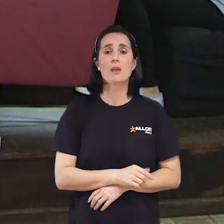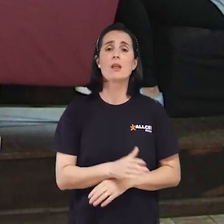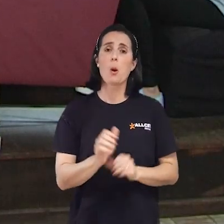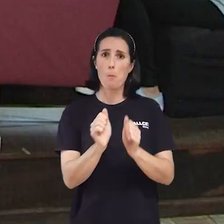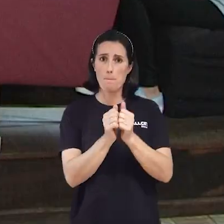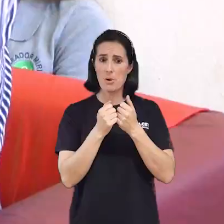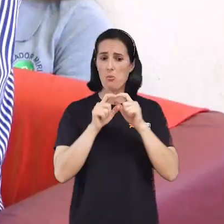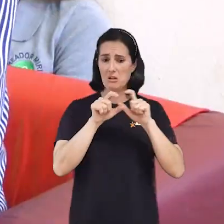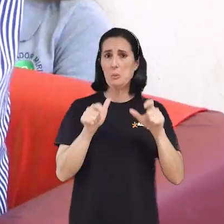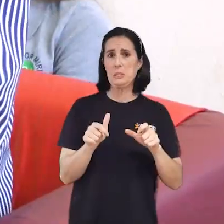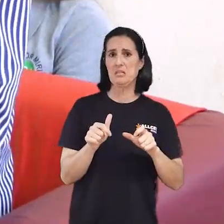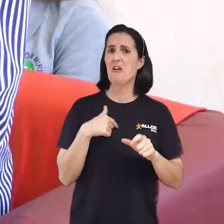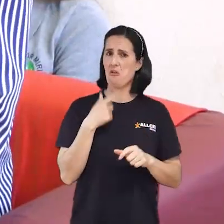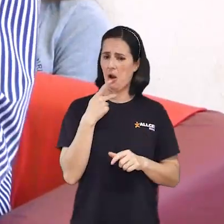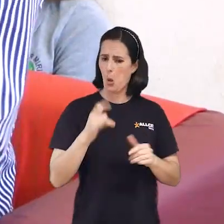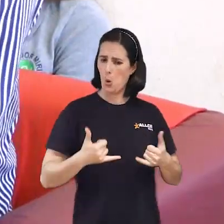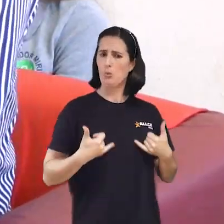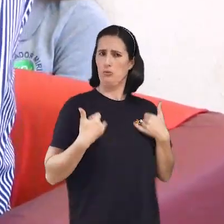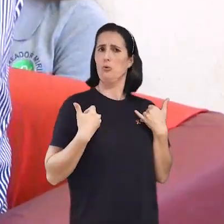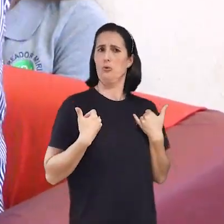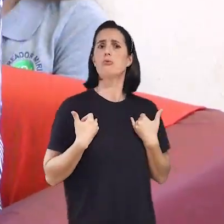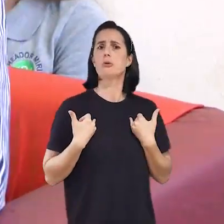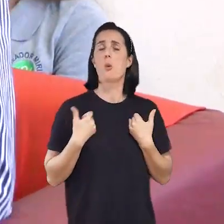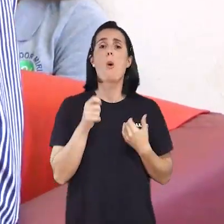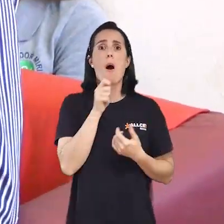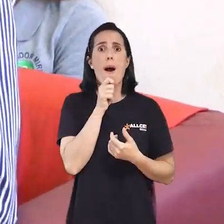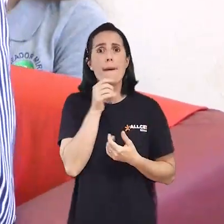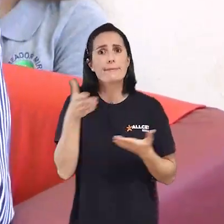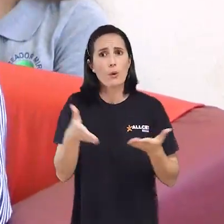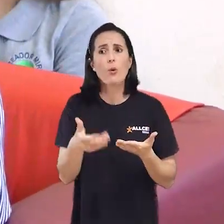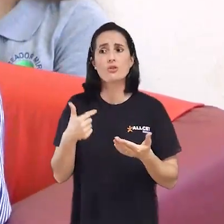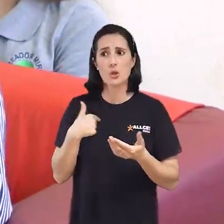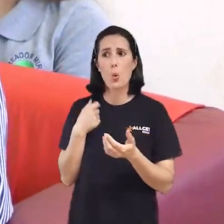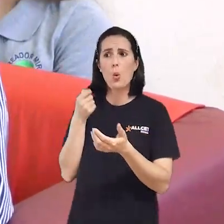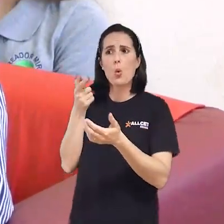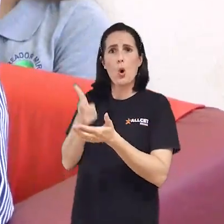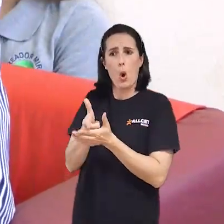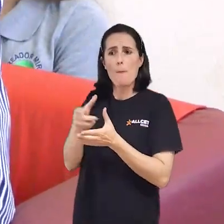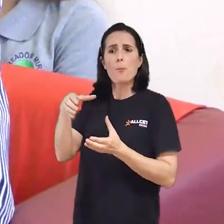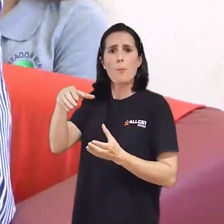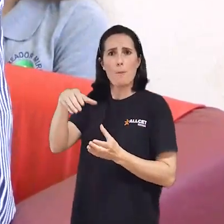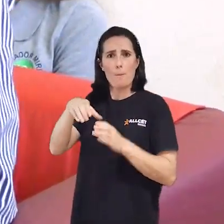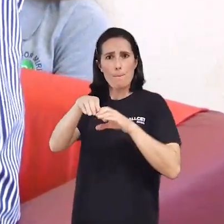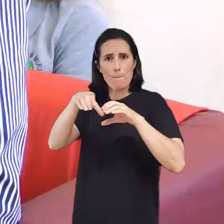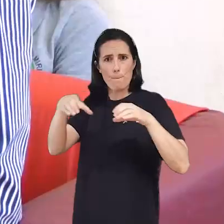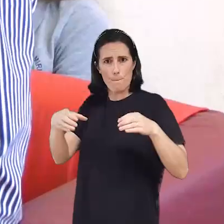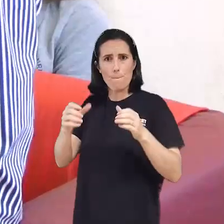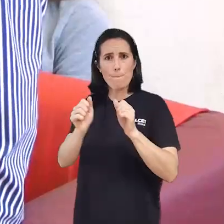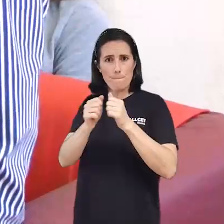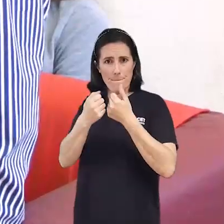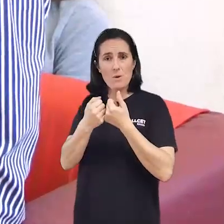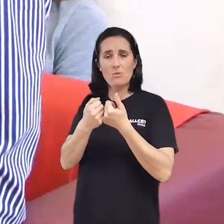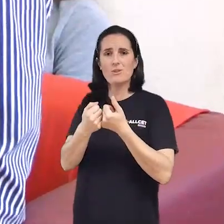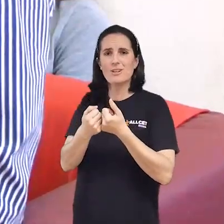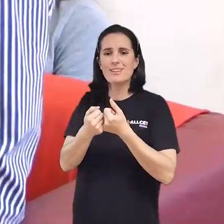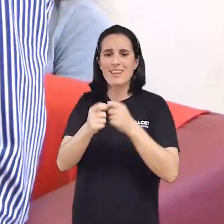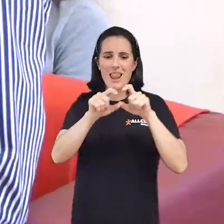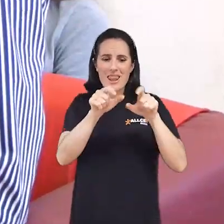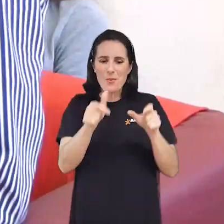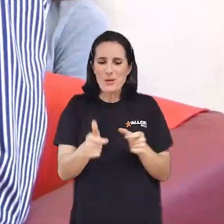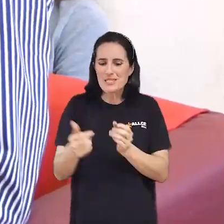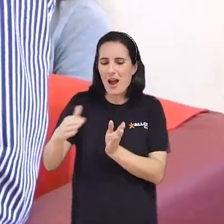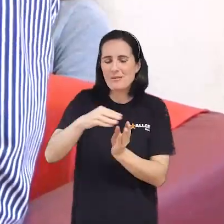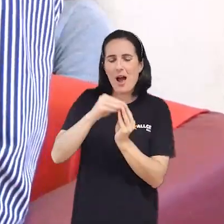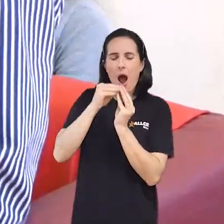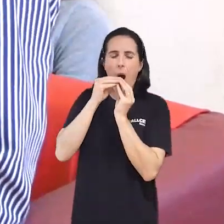estava um pouco grande, a mãe já estava esperando outro filho, né? Então era com muita dificuldade. Então o pão com linguiça, eu falo com muito